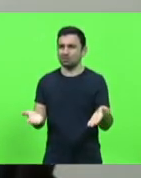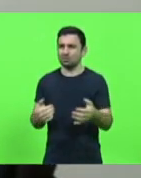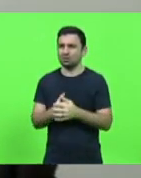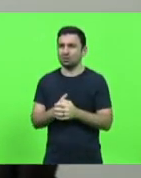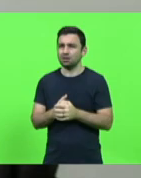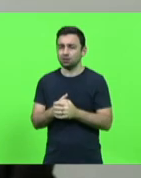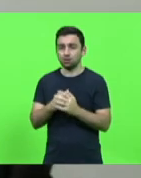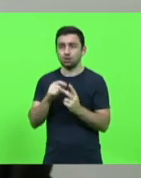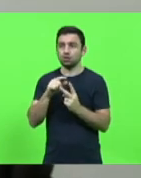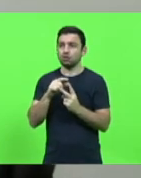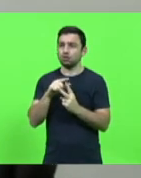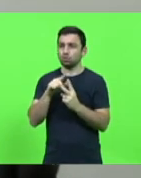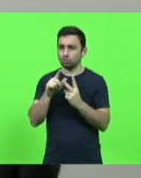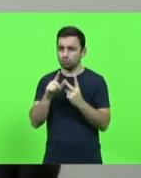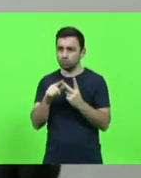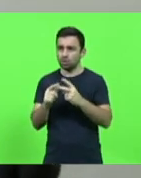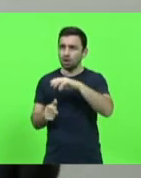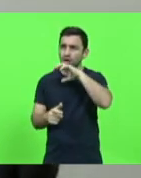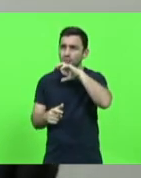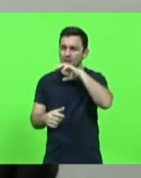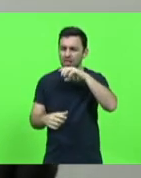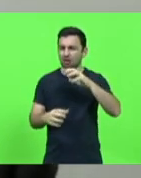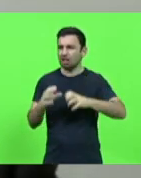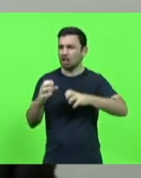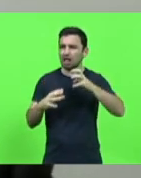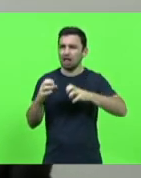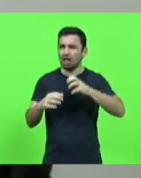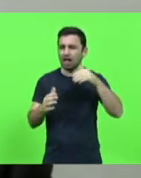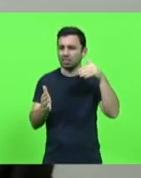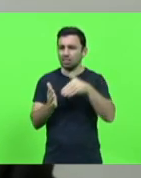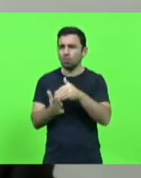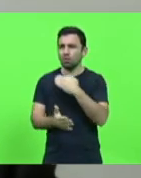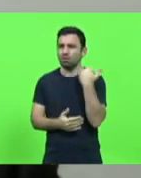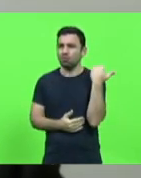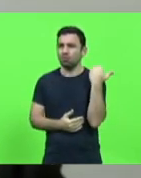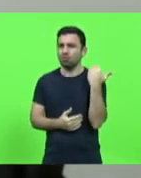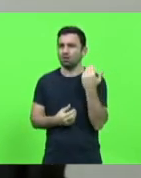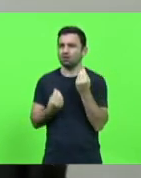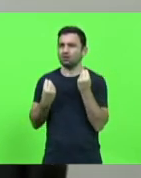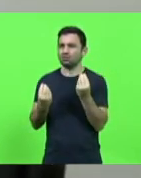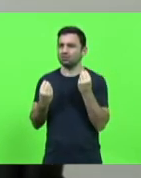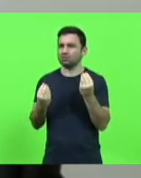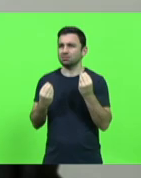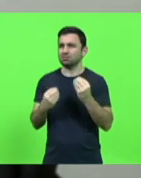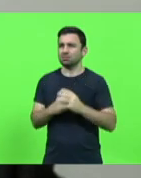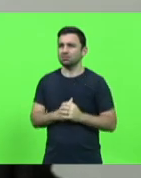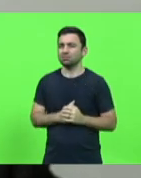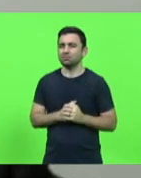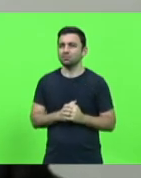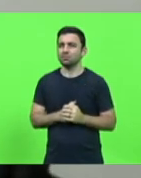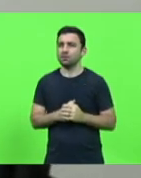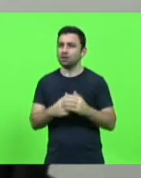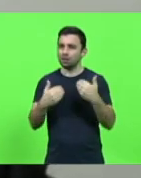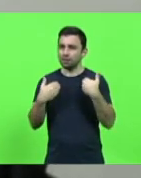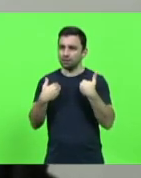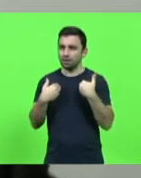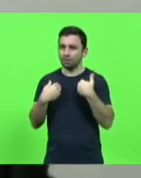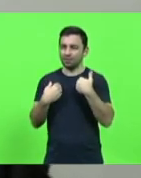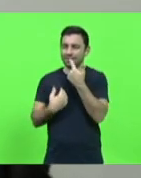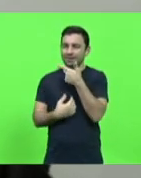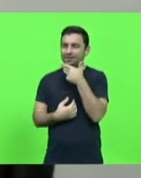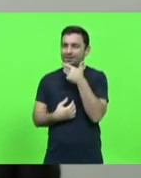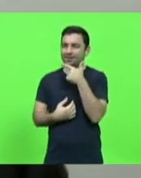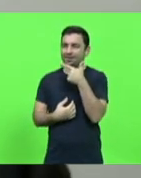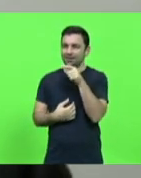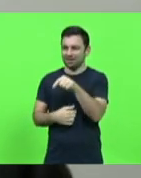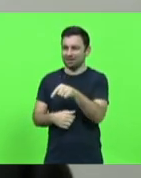dois animais brigando até que um leve o outro à morte. Isso é sadismo, quando eu fico alegre com a